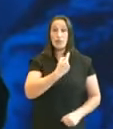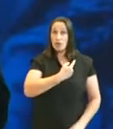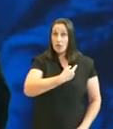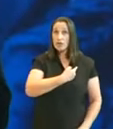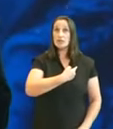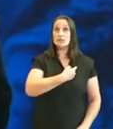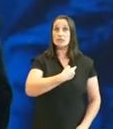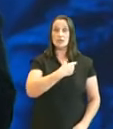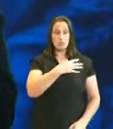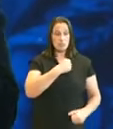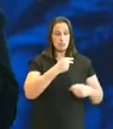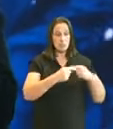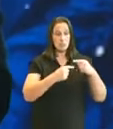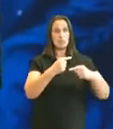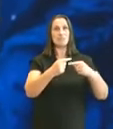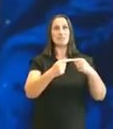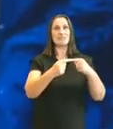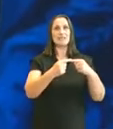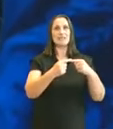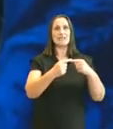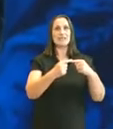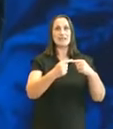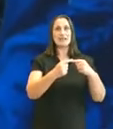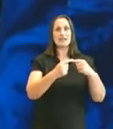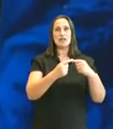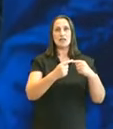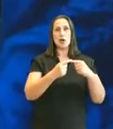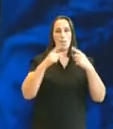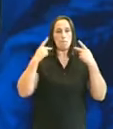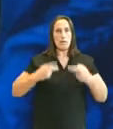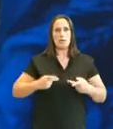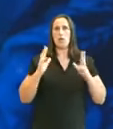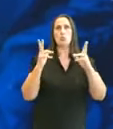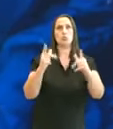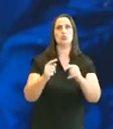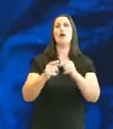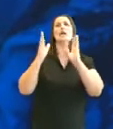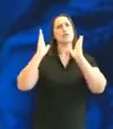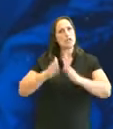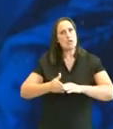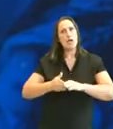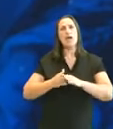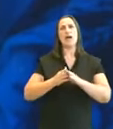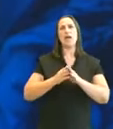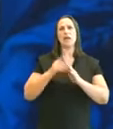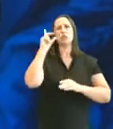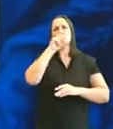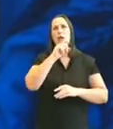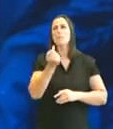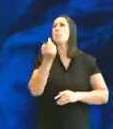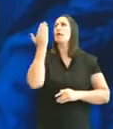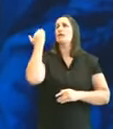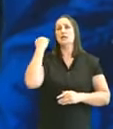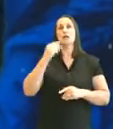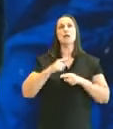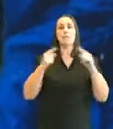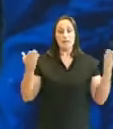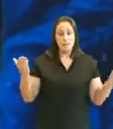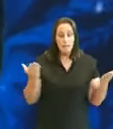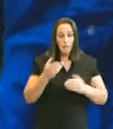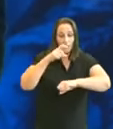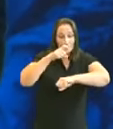nossa geração. Não quero dizer para a humanidade já passou por coisas semelhantes, mas a nossa